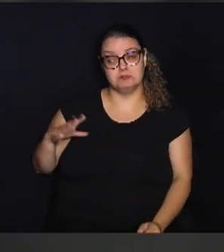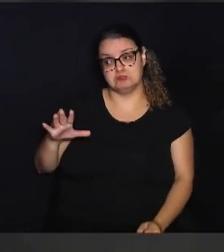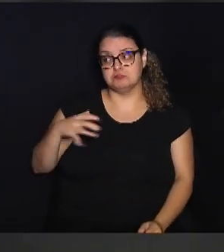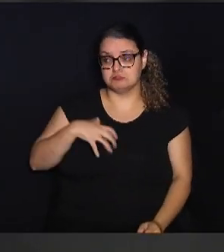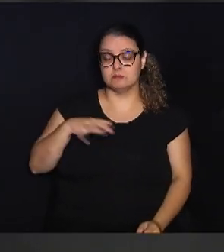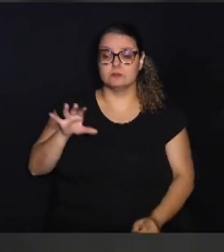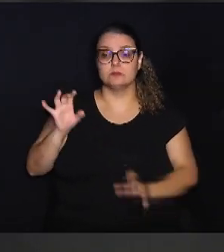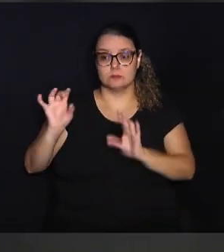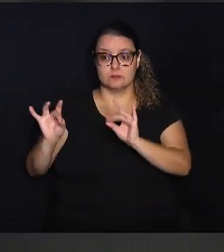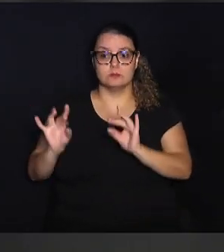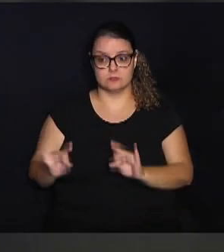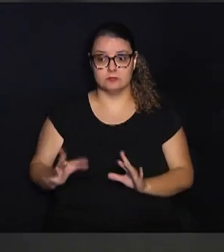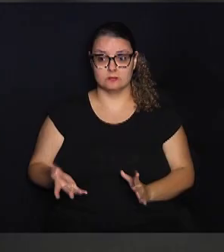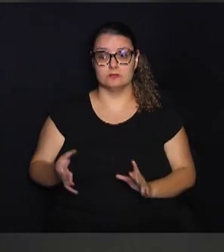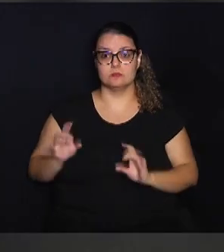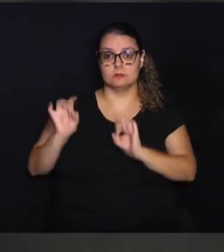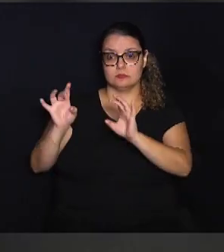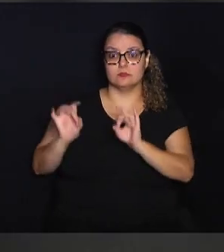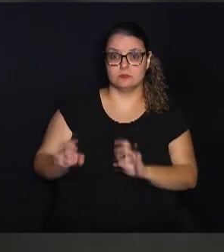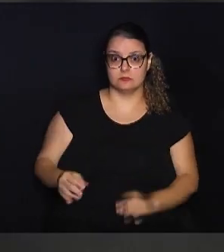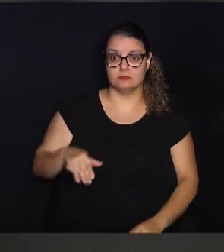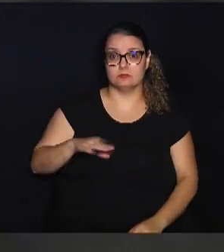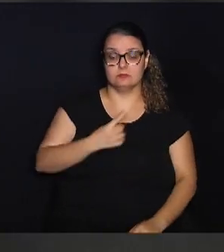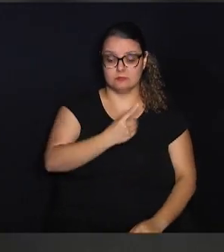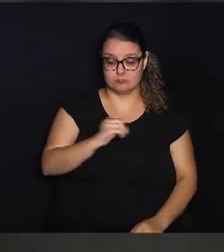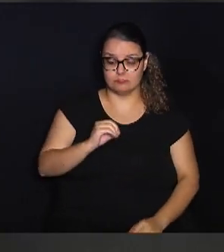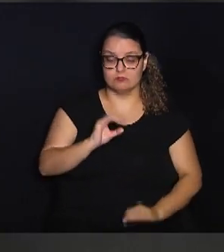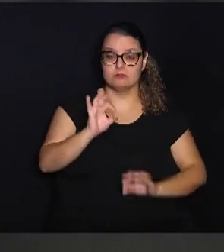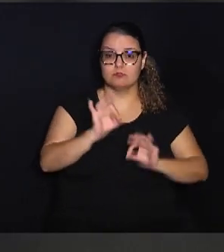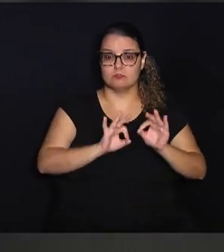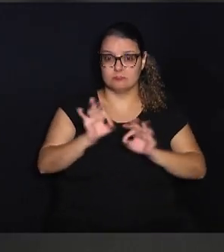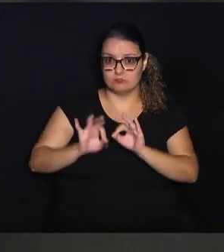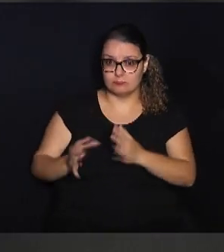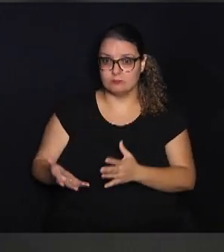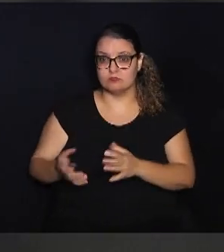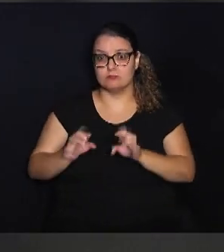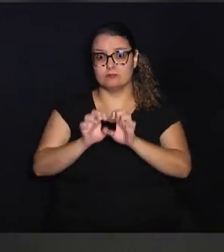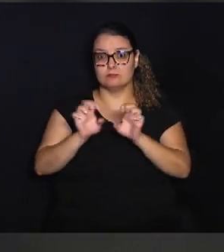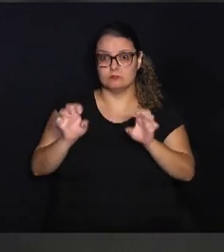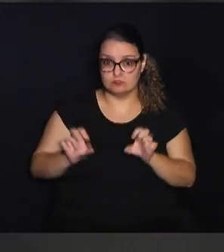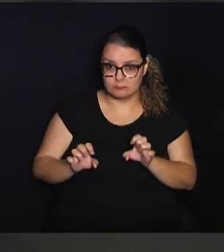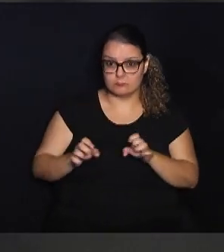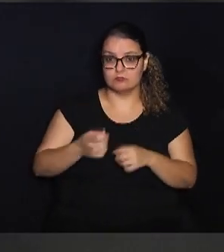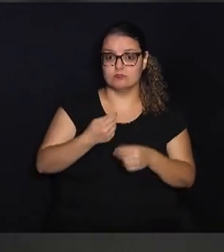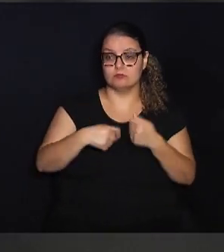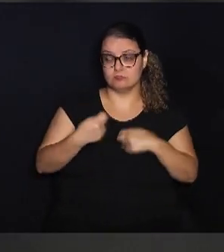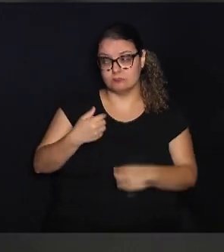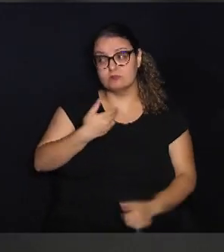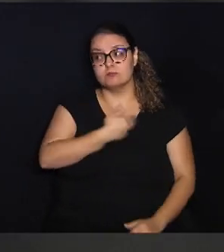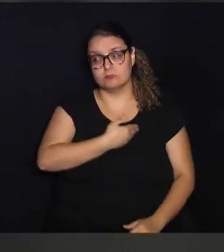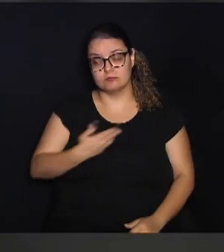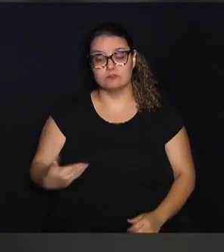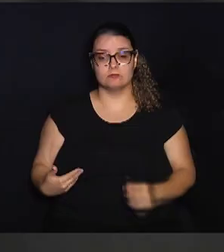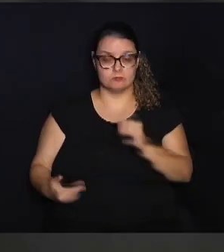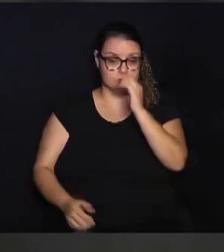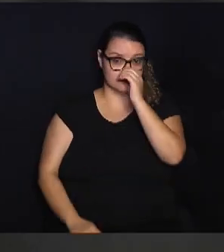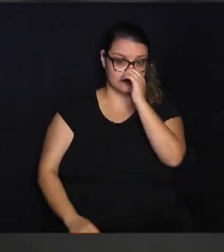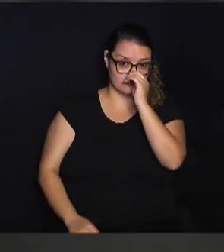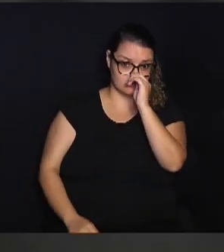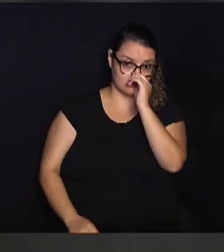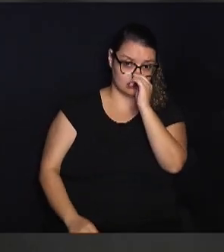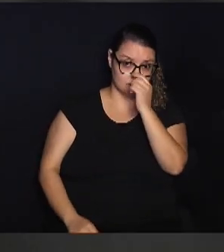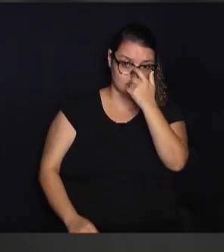e foram aí também mais de 100 projetos estruturantes para mexer na estrutura da administração pública. Então, a gente, assim, eu sou